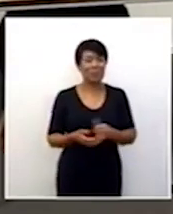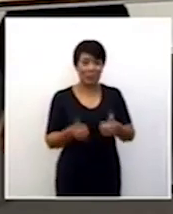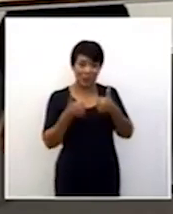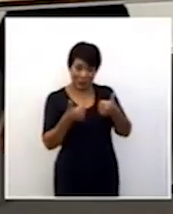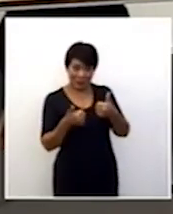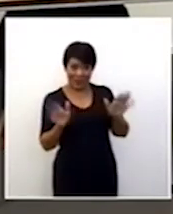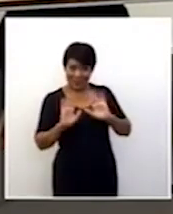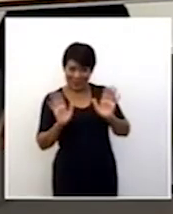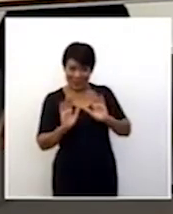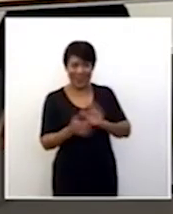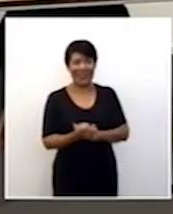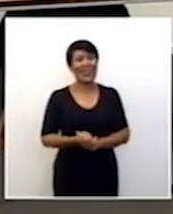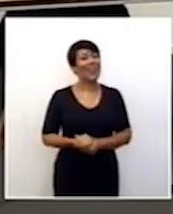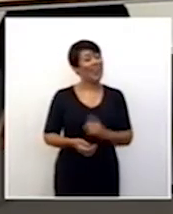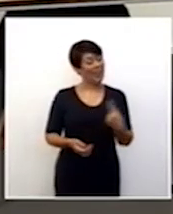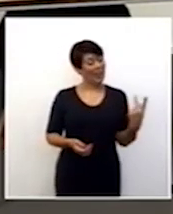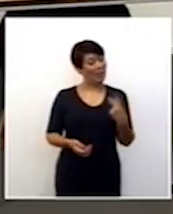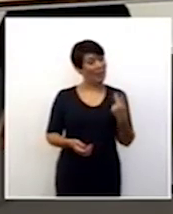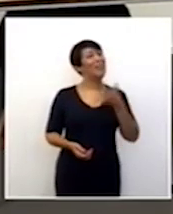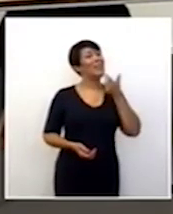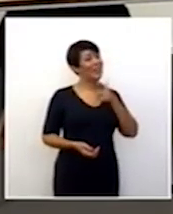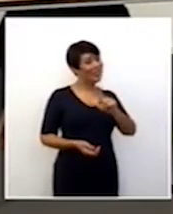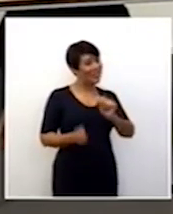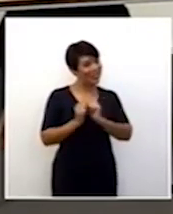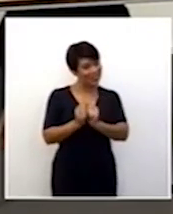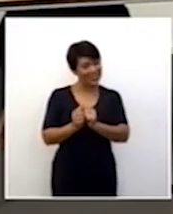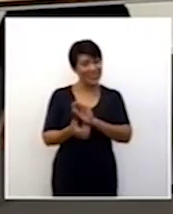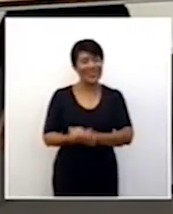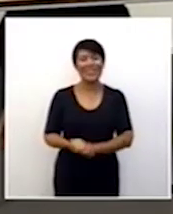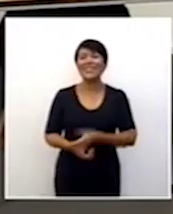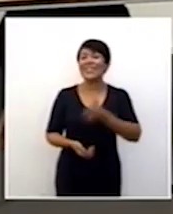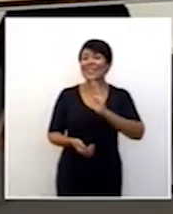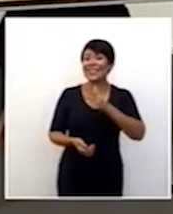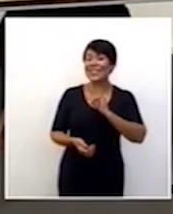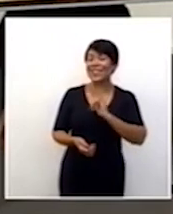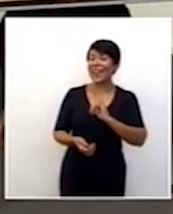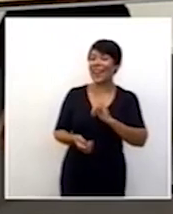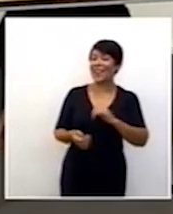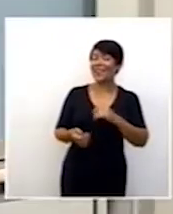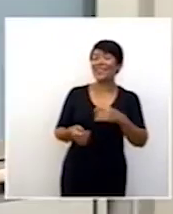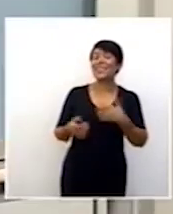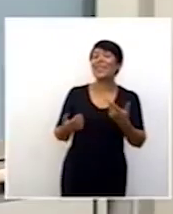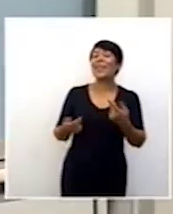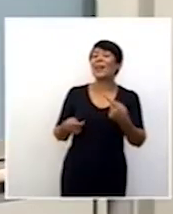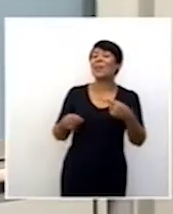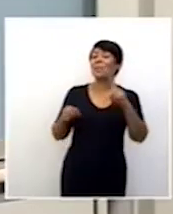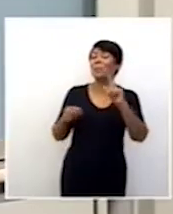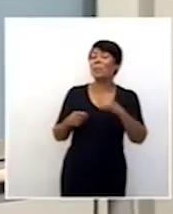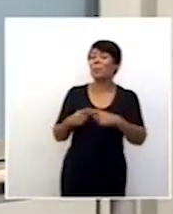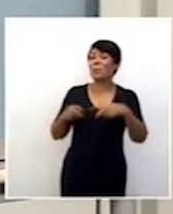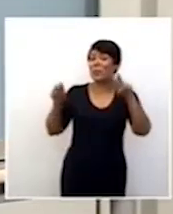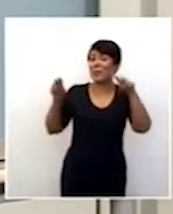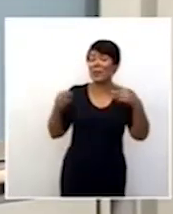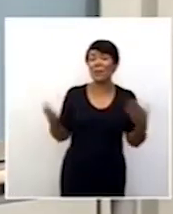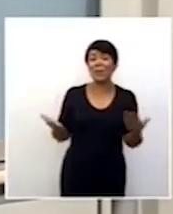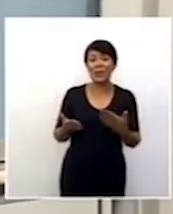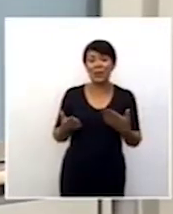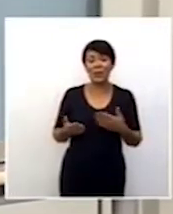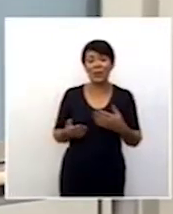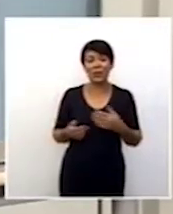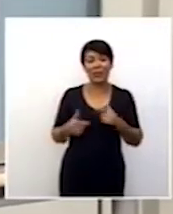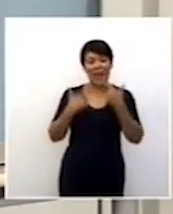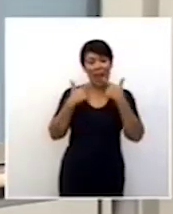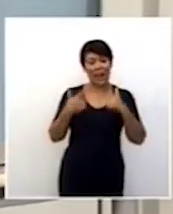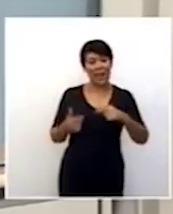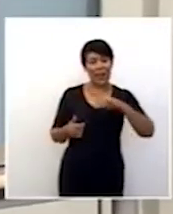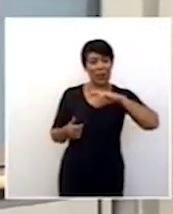nós aqui, outra vez. Nós aqui outra vez. Já falando assim porque o tema da nossa aula é a língua